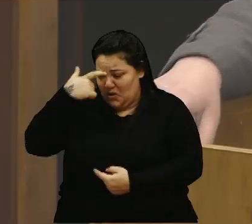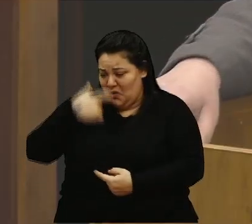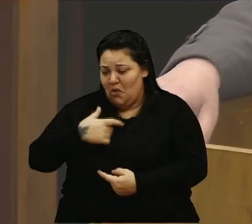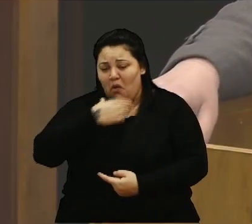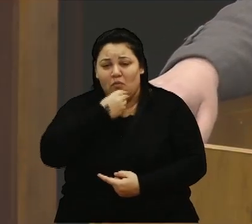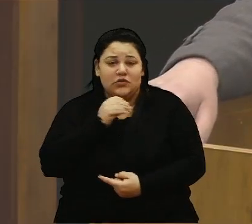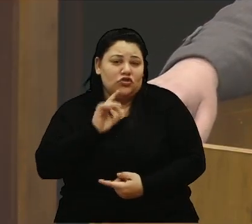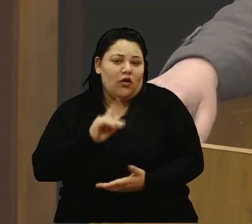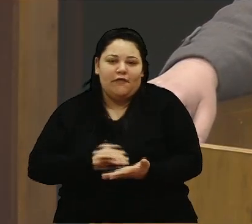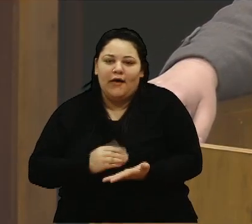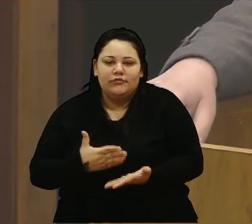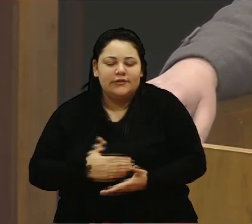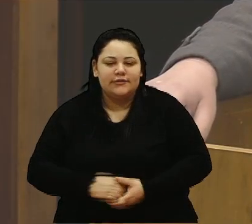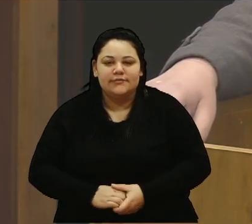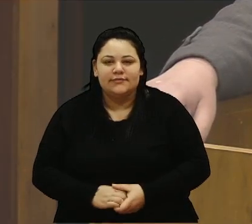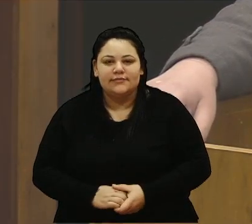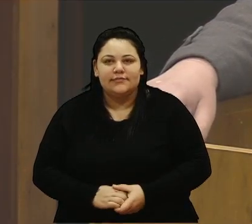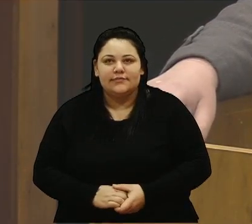faltando.